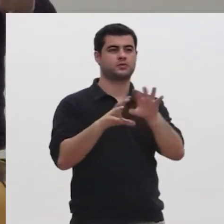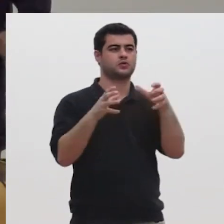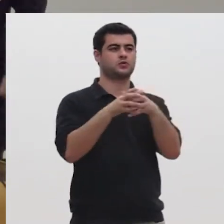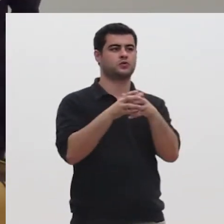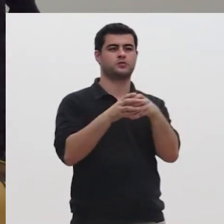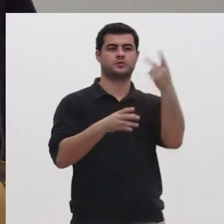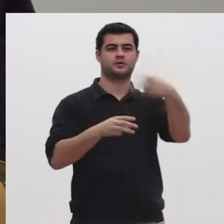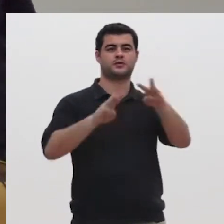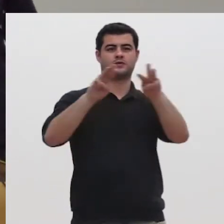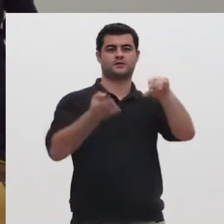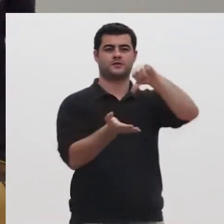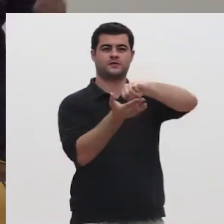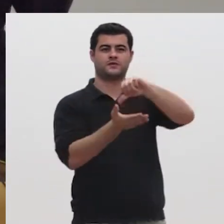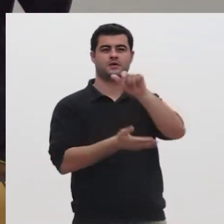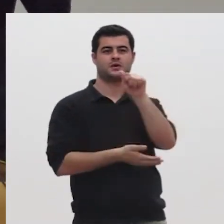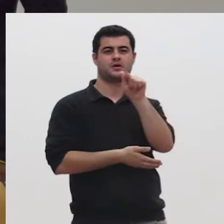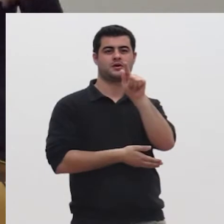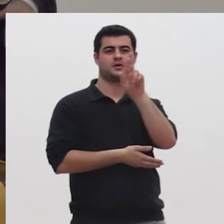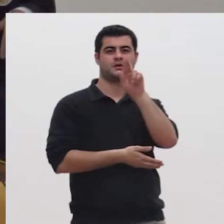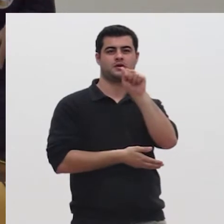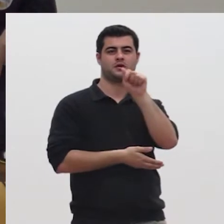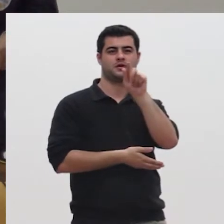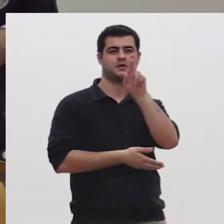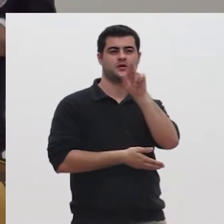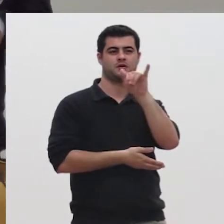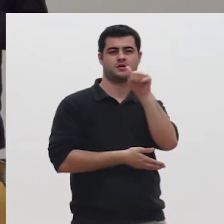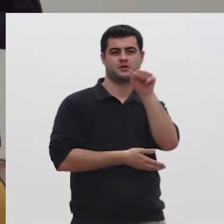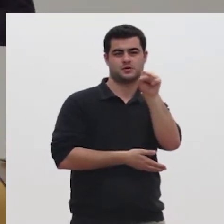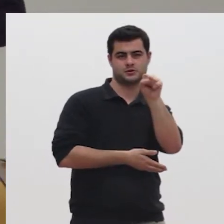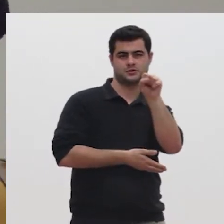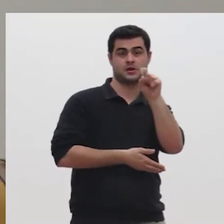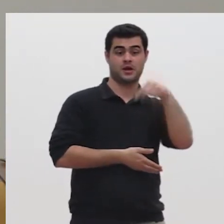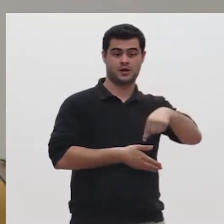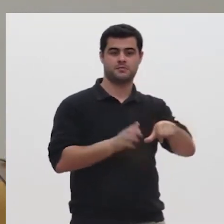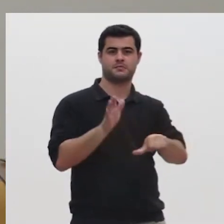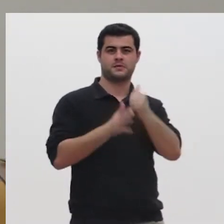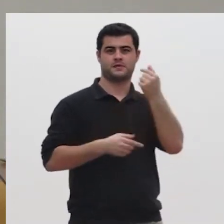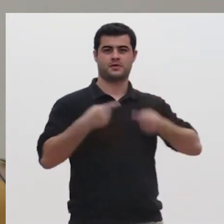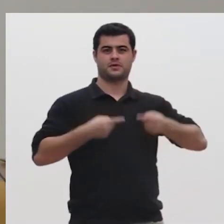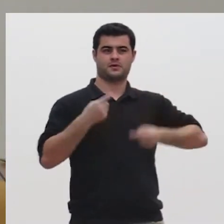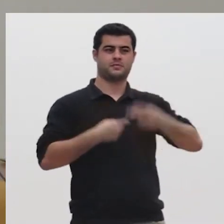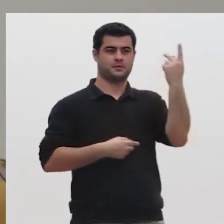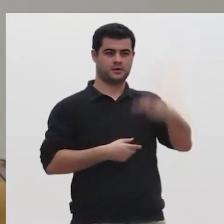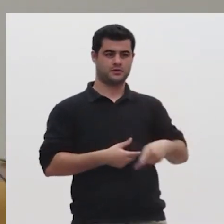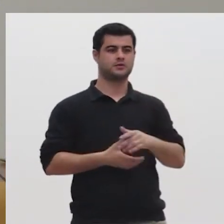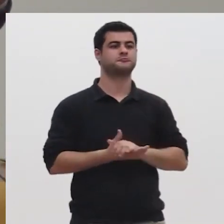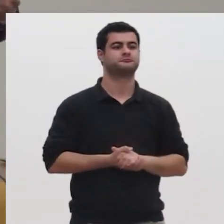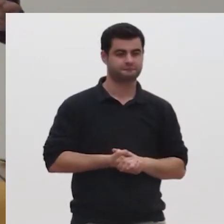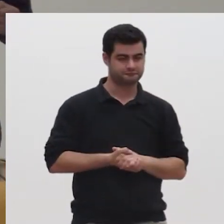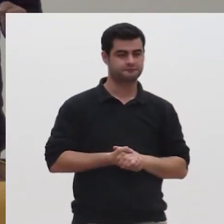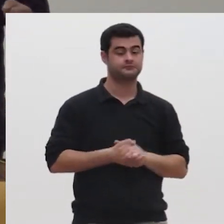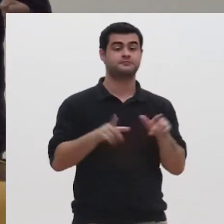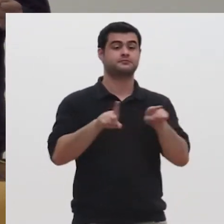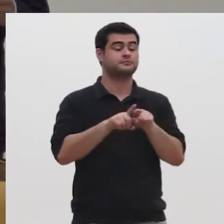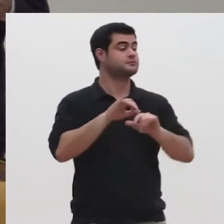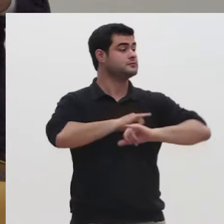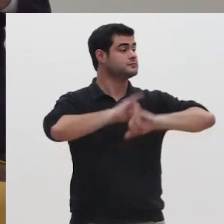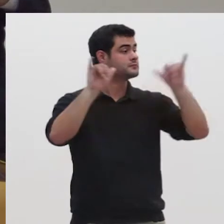aí que se esforçou um monte para viabilizar. Esse é o primeiro debate que acontece aqui no setor de agrárias. Dá um recado